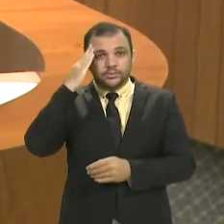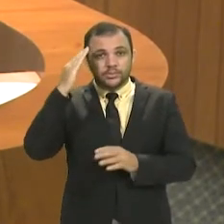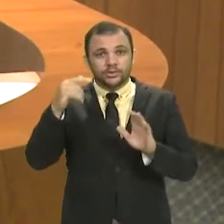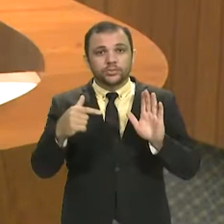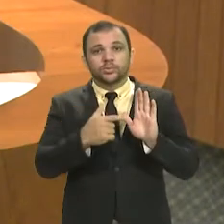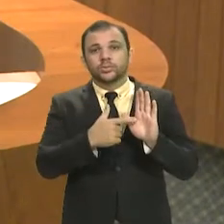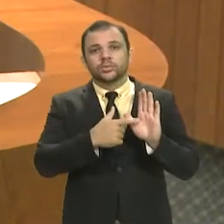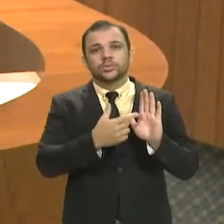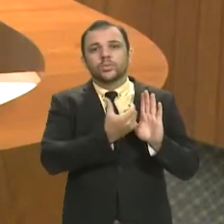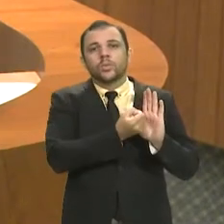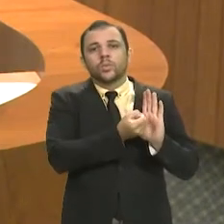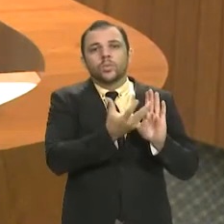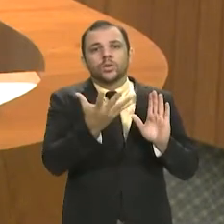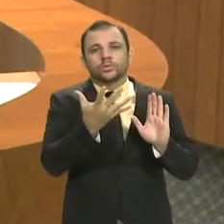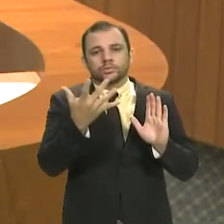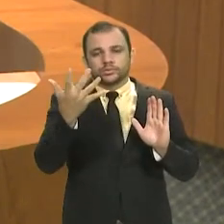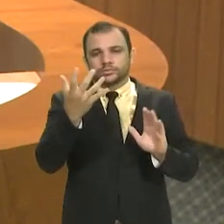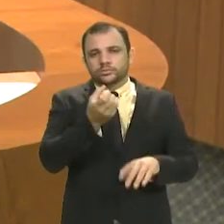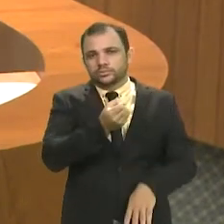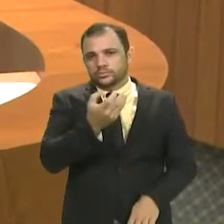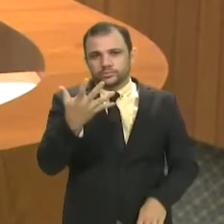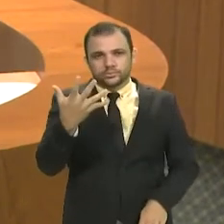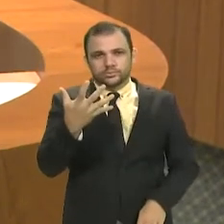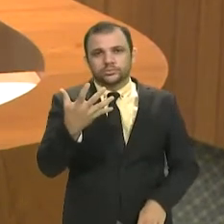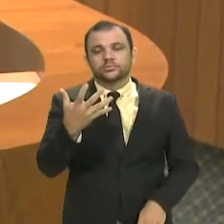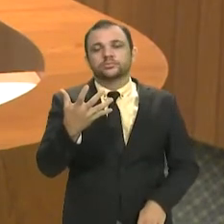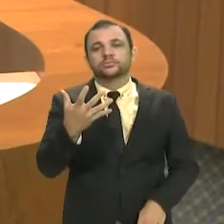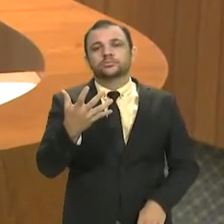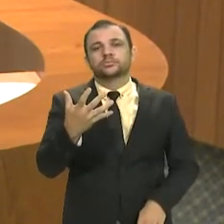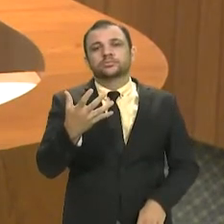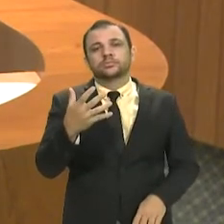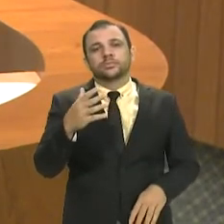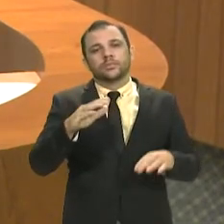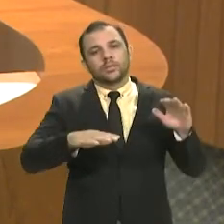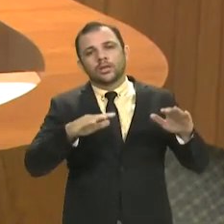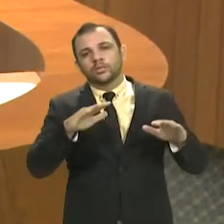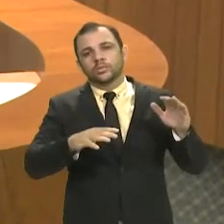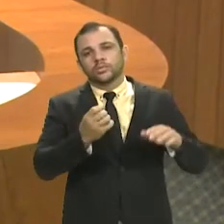o quantitativo de uma estimativa